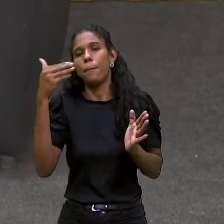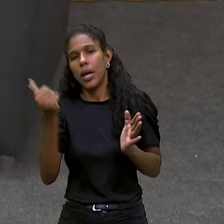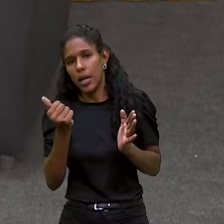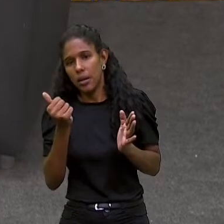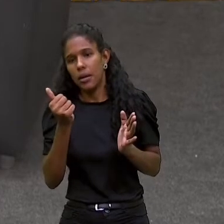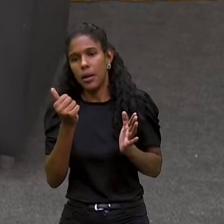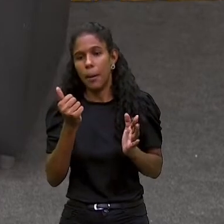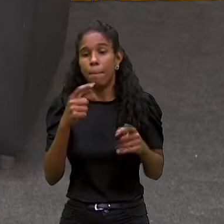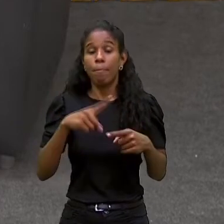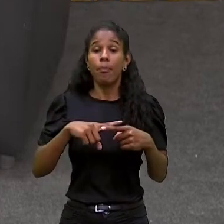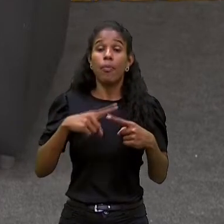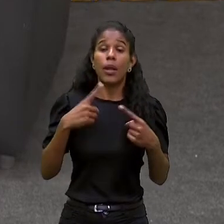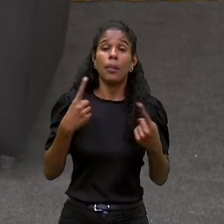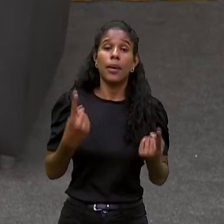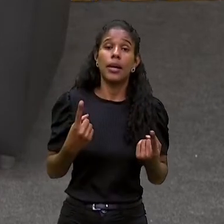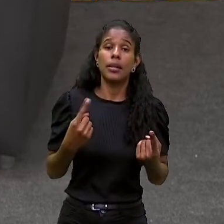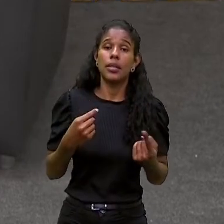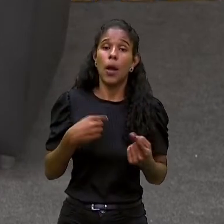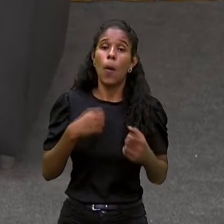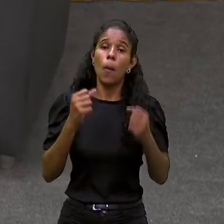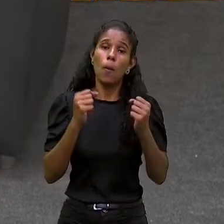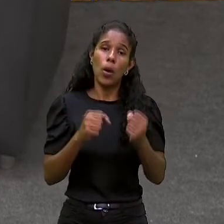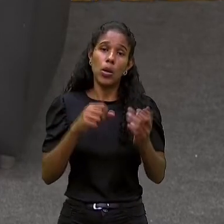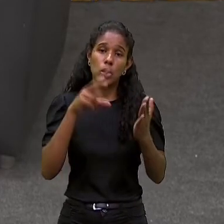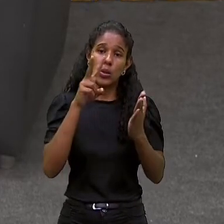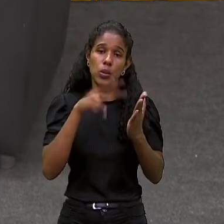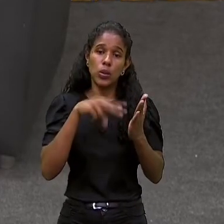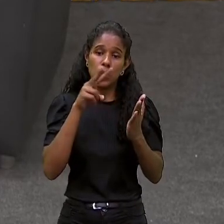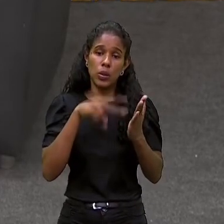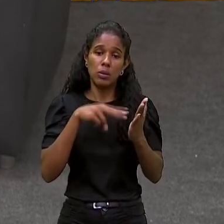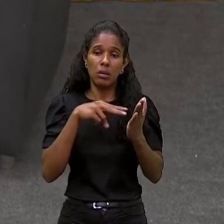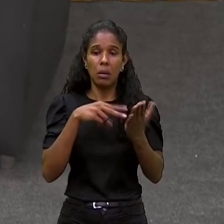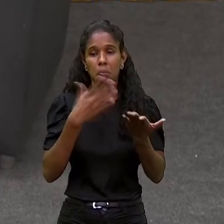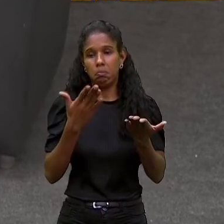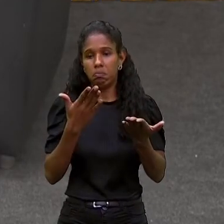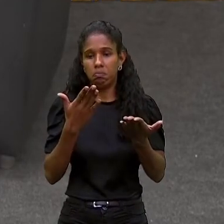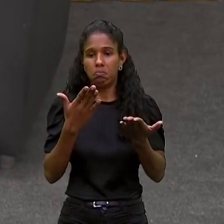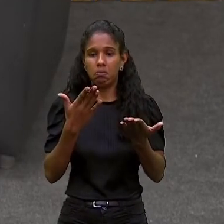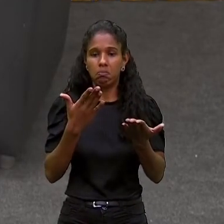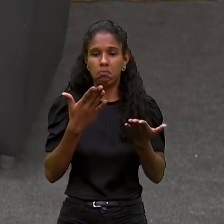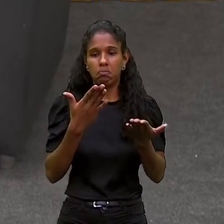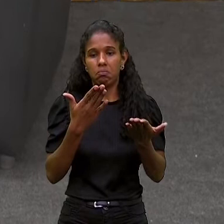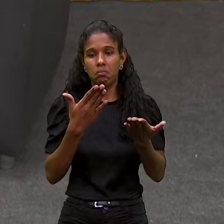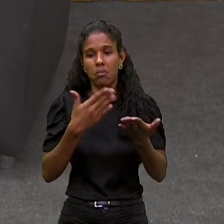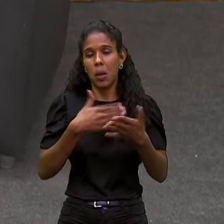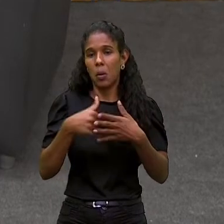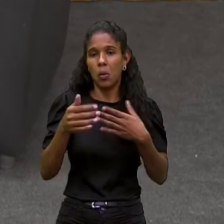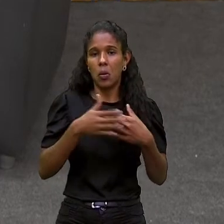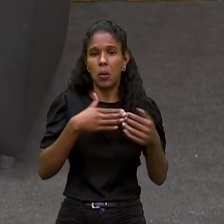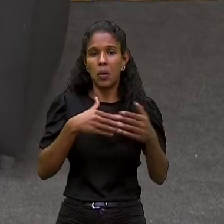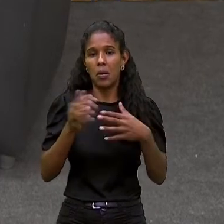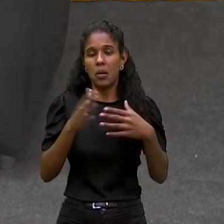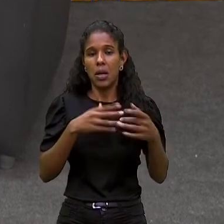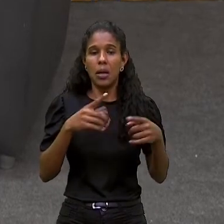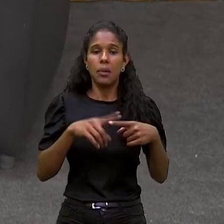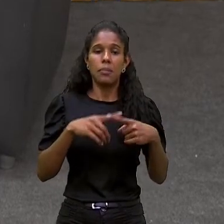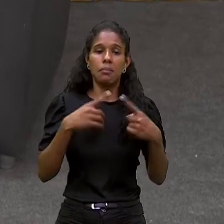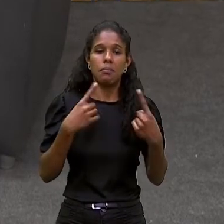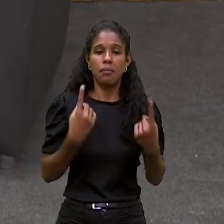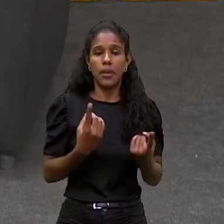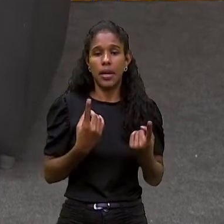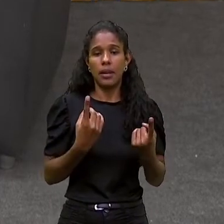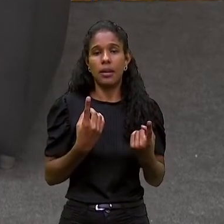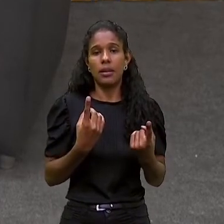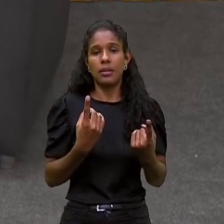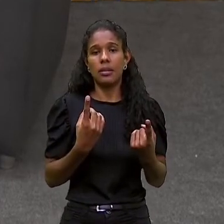Eu posso ler algo. Existe até chamado ressaca literária, quando a pessoa lê, por exemplo, uma coisa que ela não gosta. Se você não gosta de